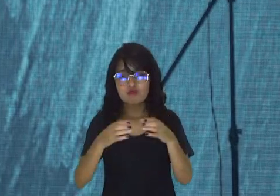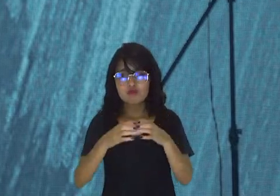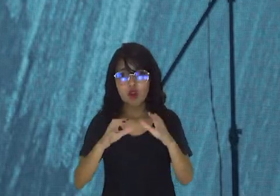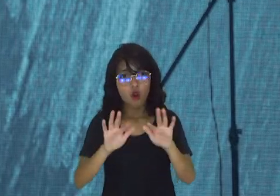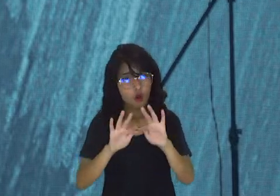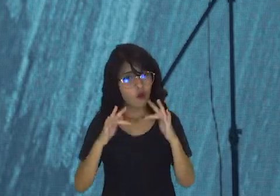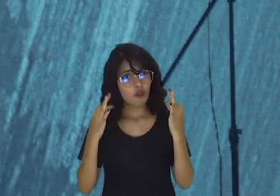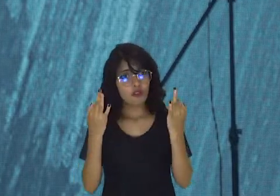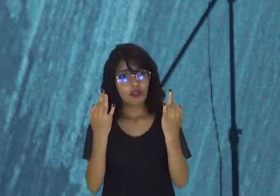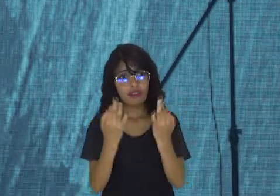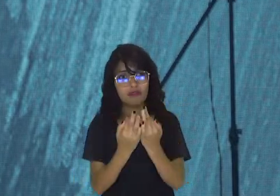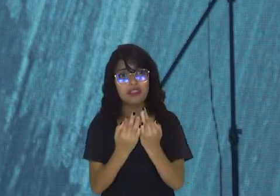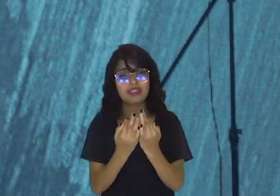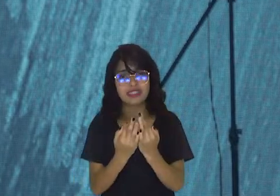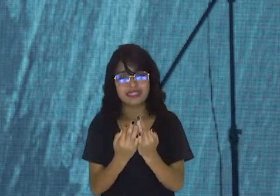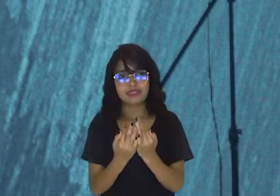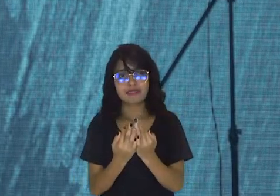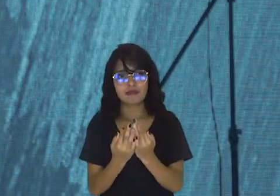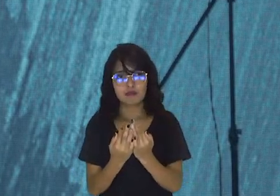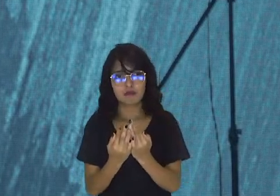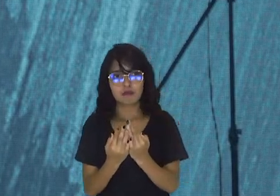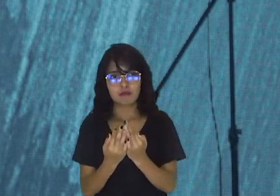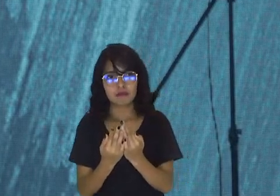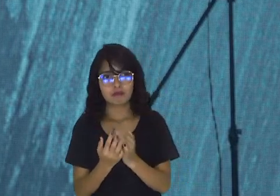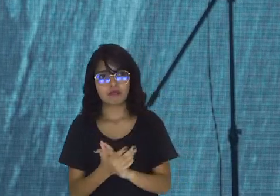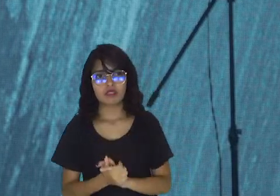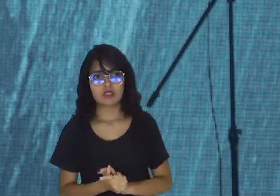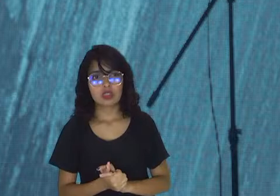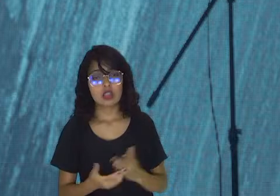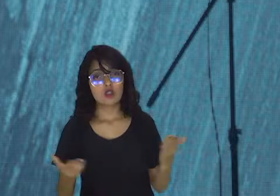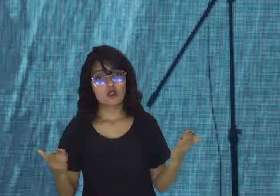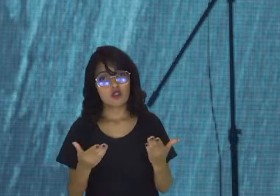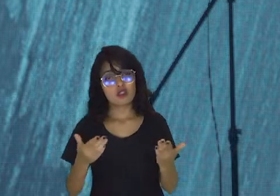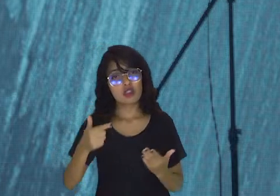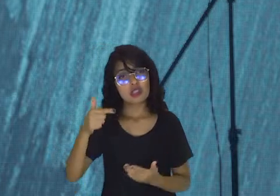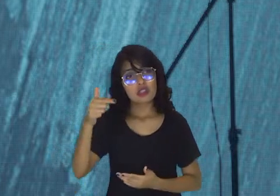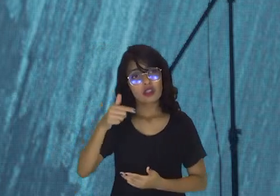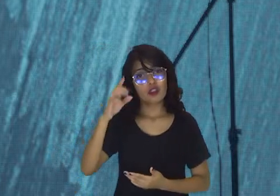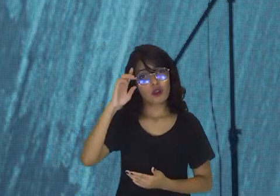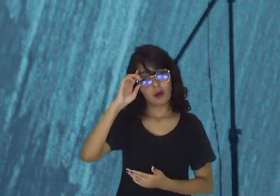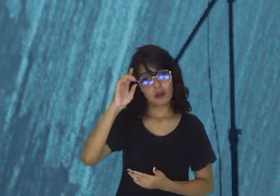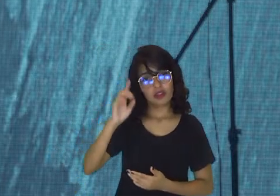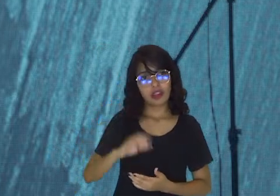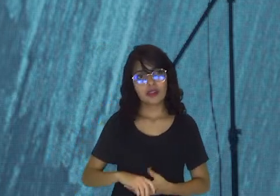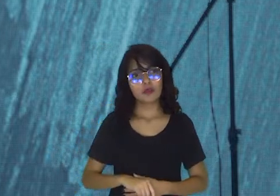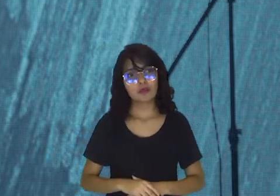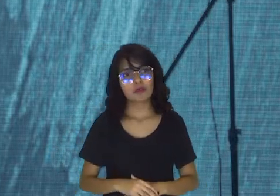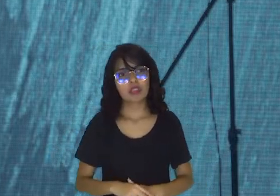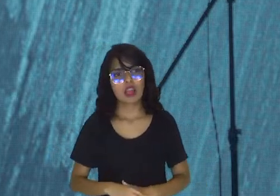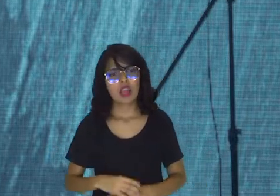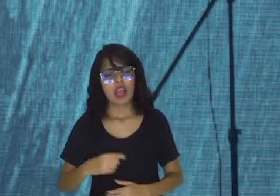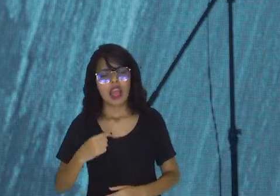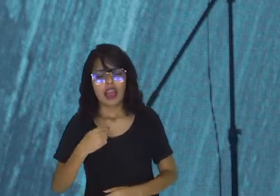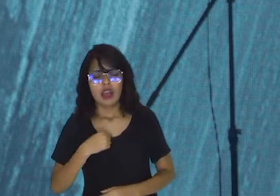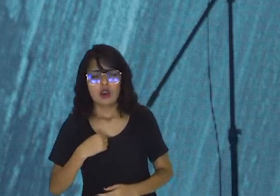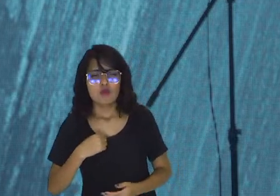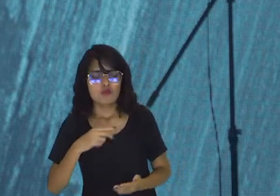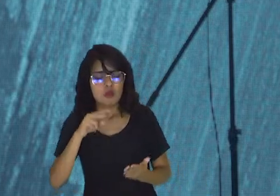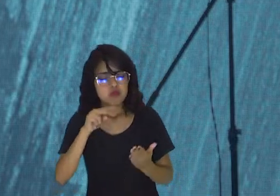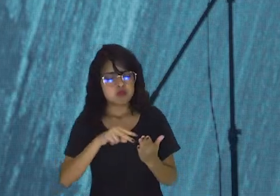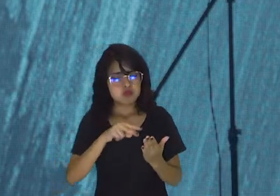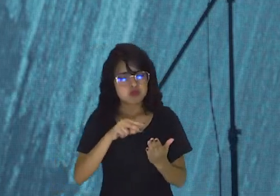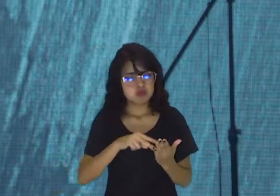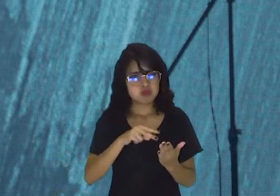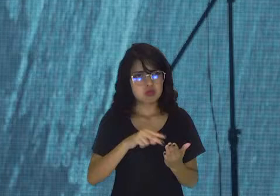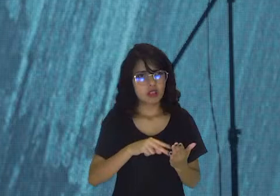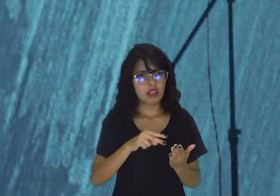netos ouvindo. E hoje é o 7º dia. Eu acordei hoje pela madrugada, né? E foi